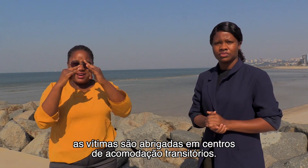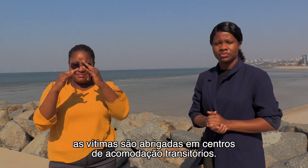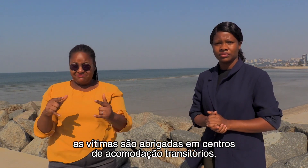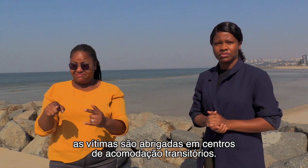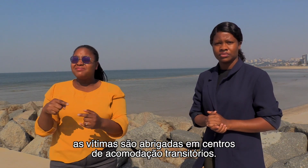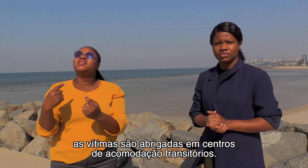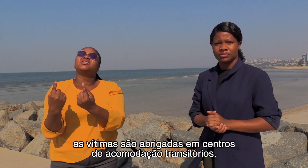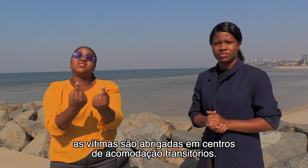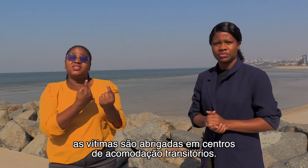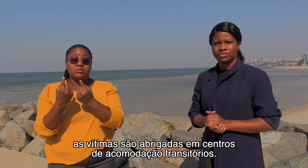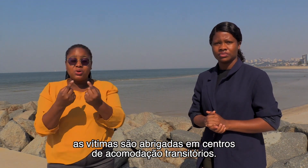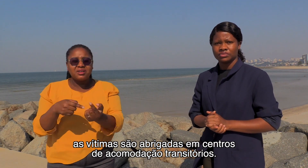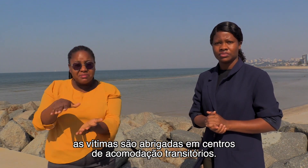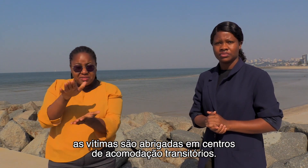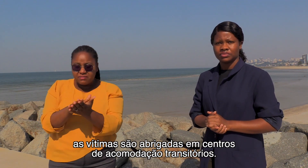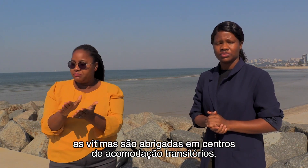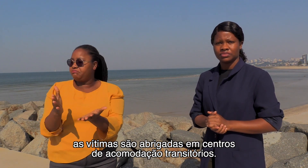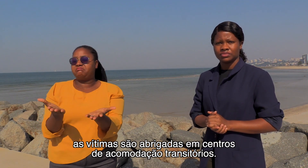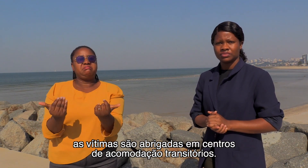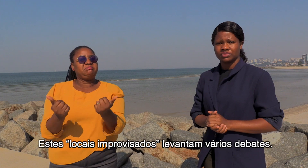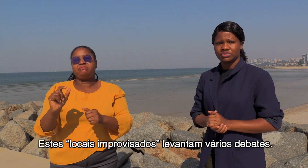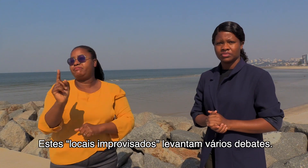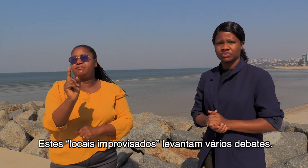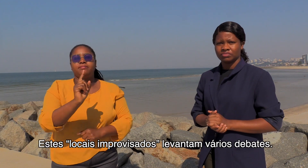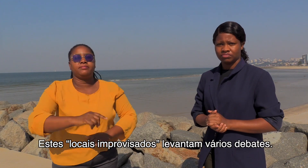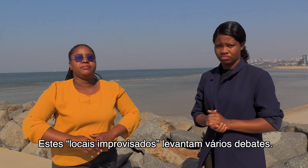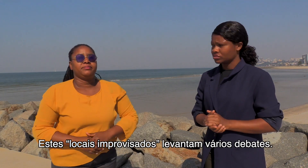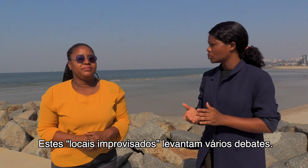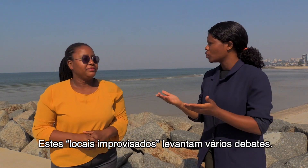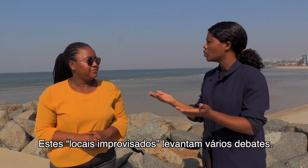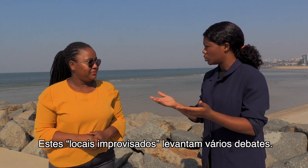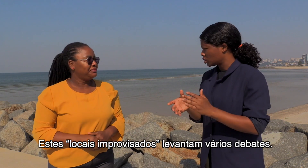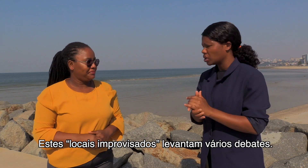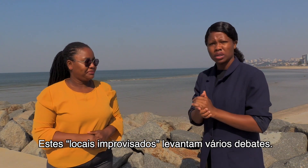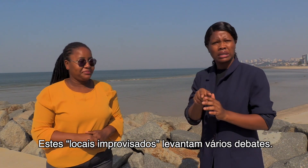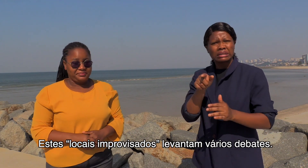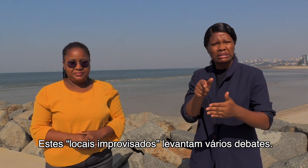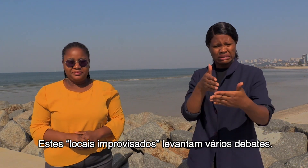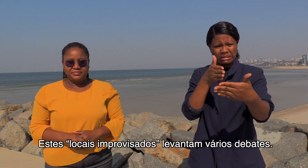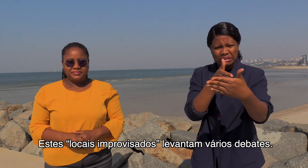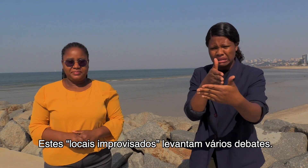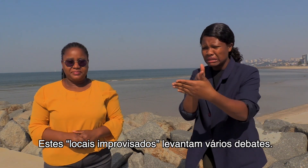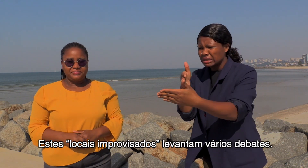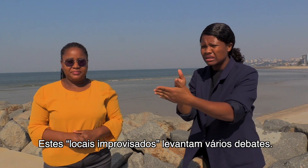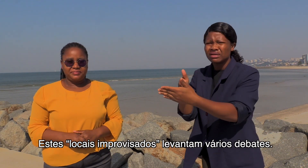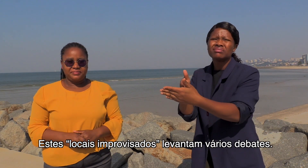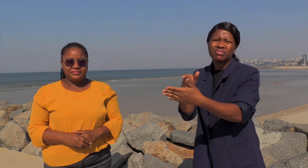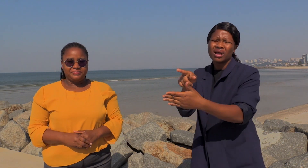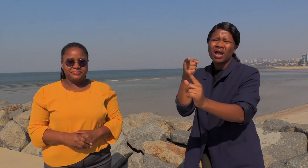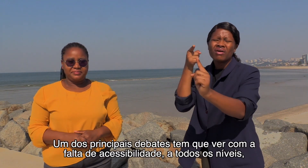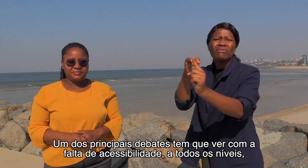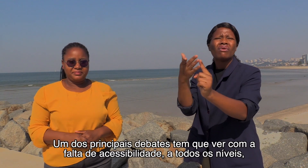são abrigadas em centros de acomodação transitórios. Estes locais improvisados levantam vários